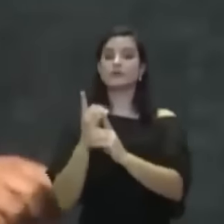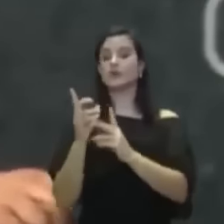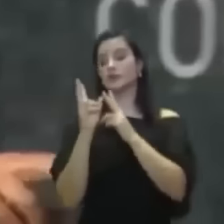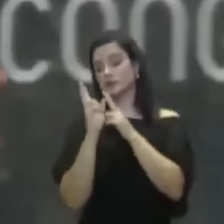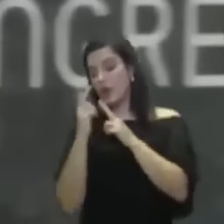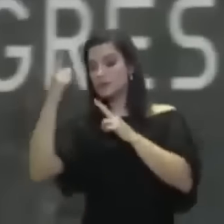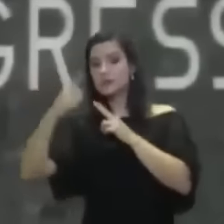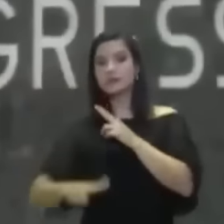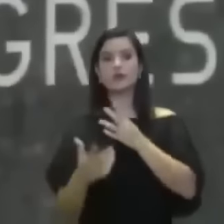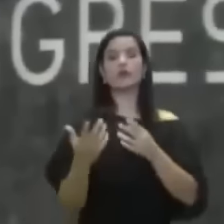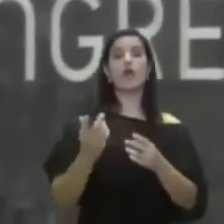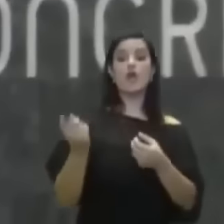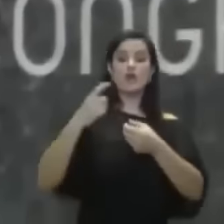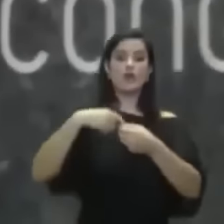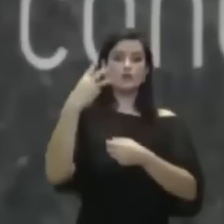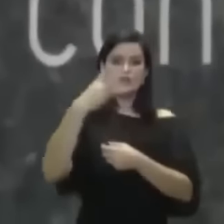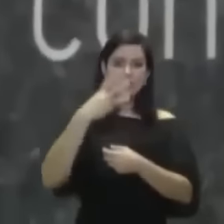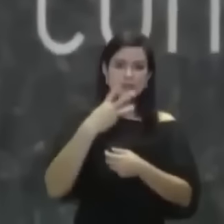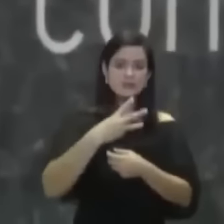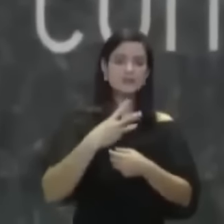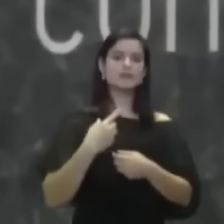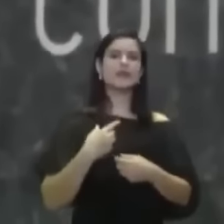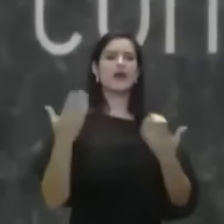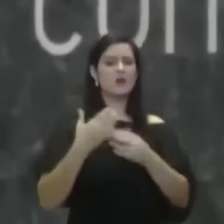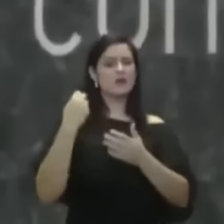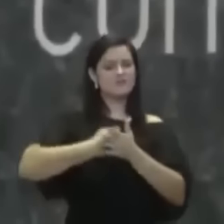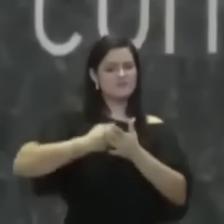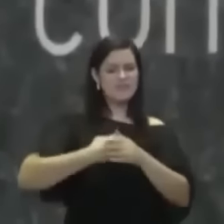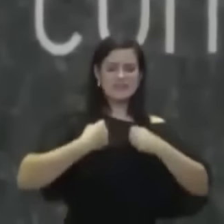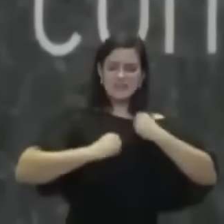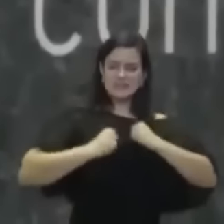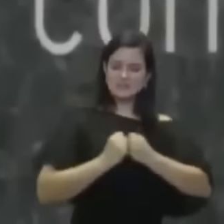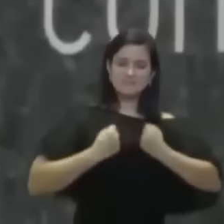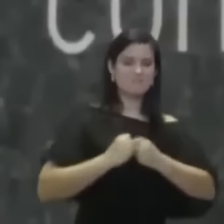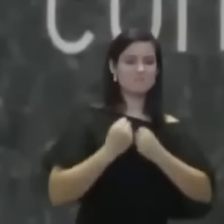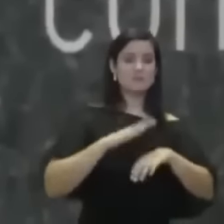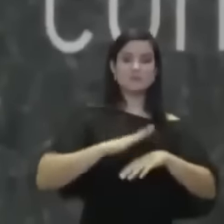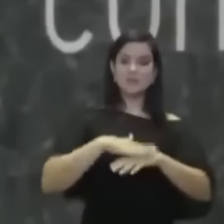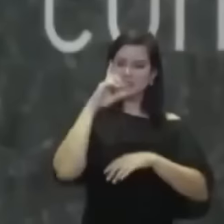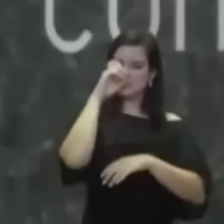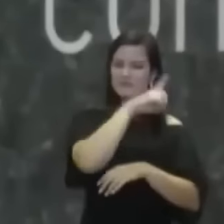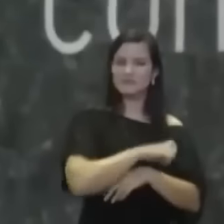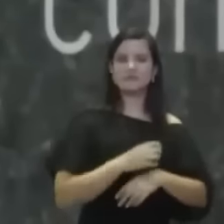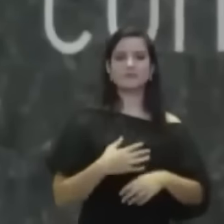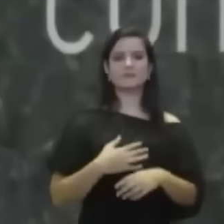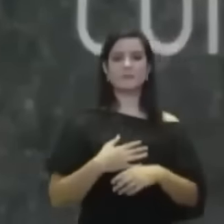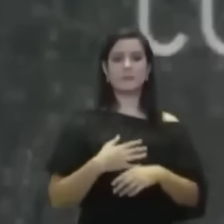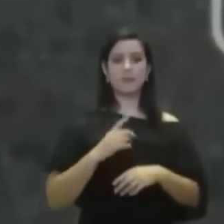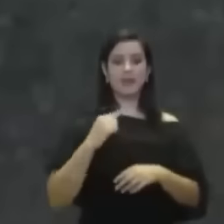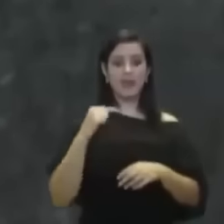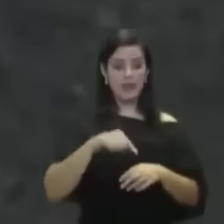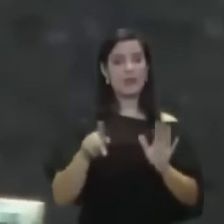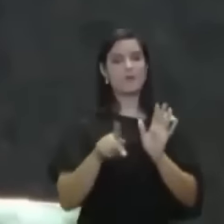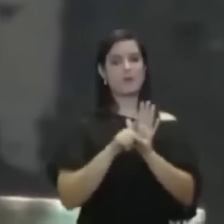Escritura que Jesus volta a terceira vez, agora a luta é mais intensa, agora a batalha é mais renhida. É aqui,